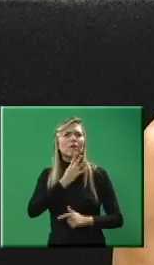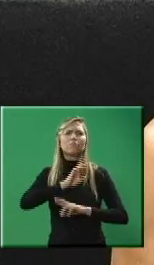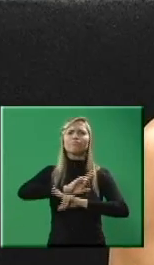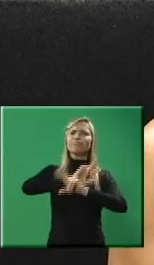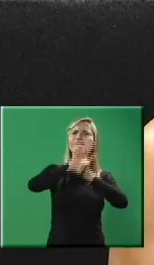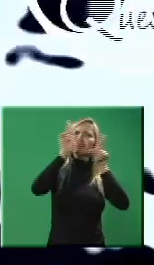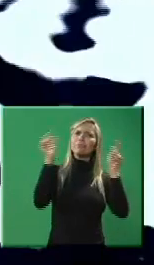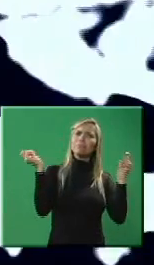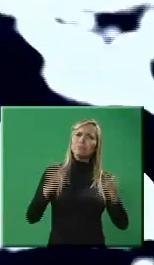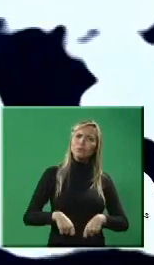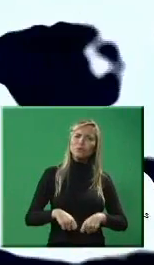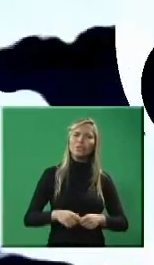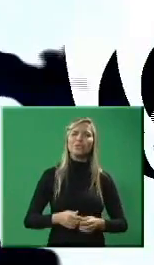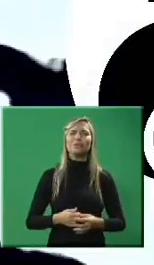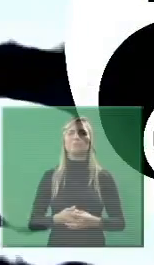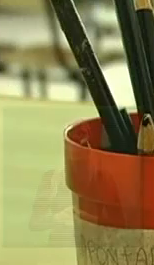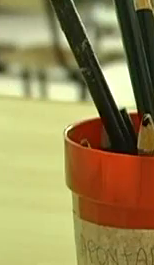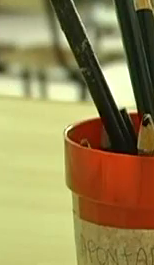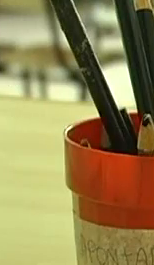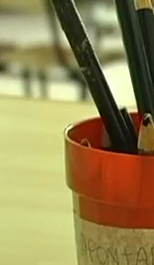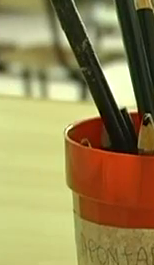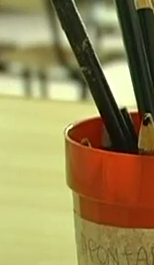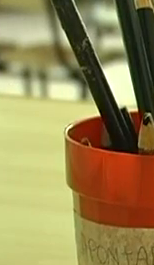uma forma diferente.